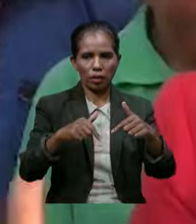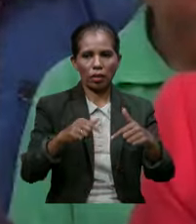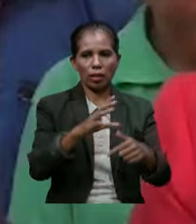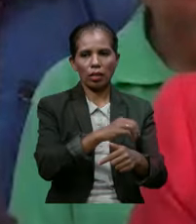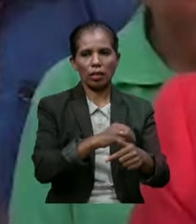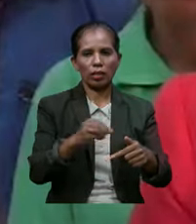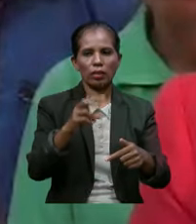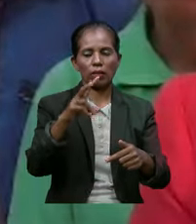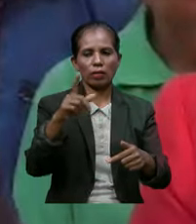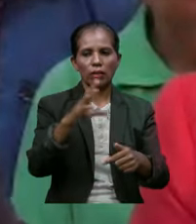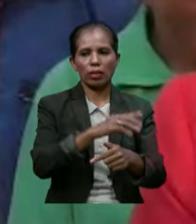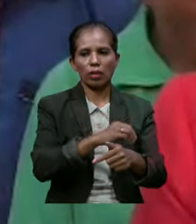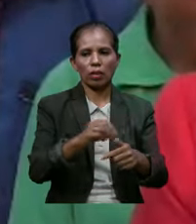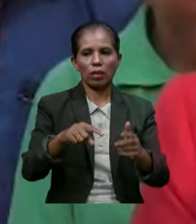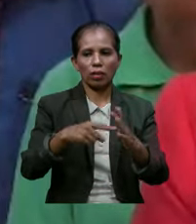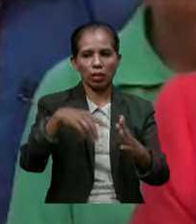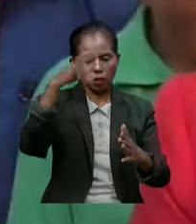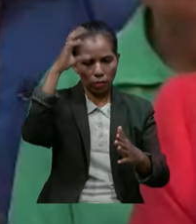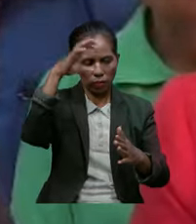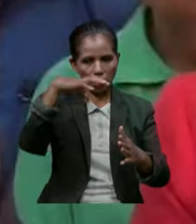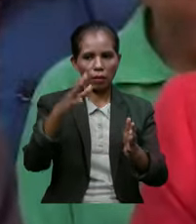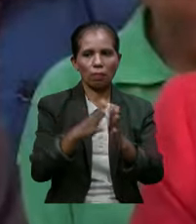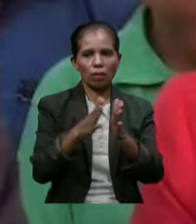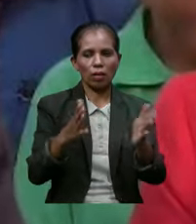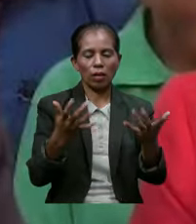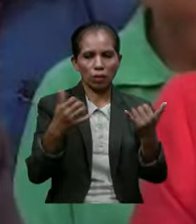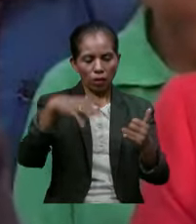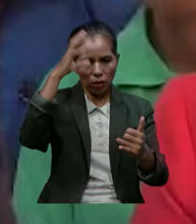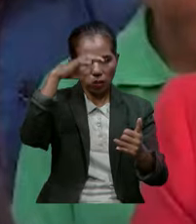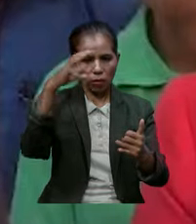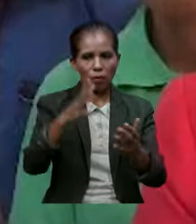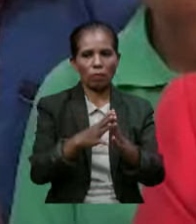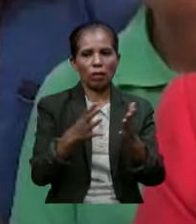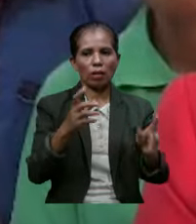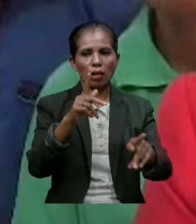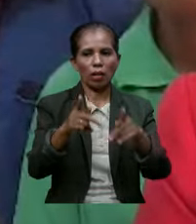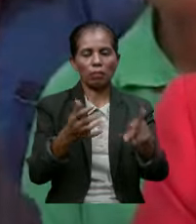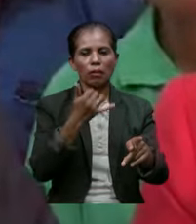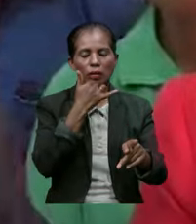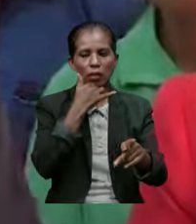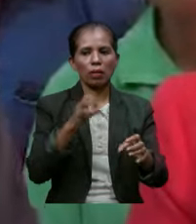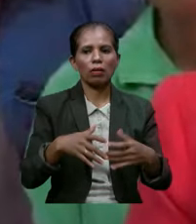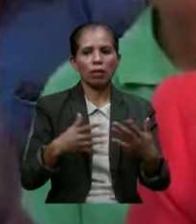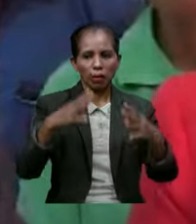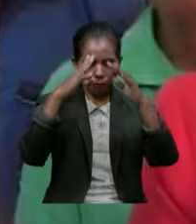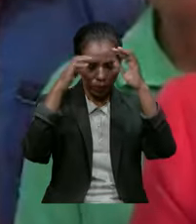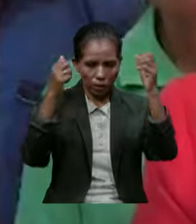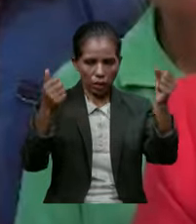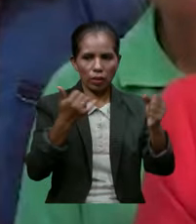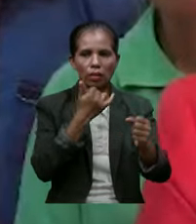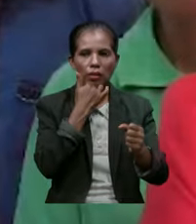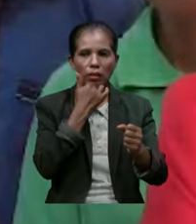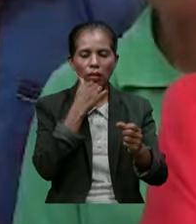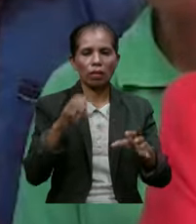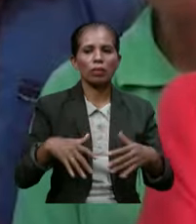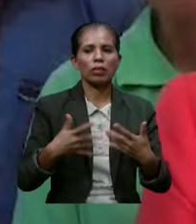toye vila antiga ne maka udan tau bol agora udan tau bol ne ema ne maksala hot fal ne usa presidente autoridade maksala fal